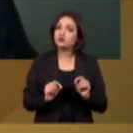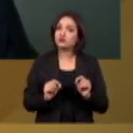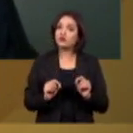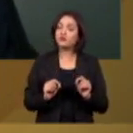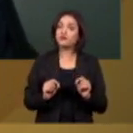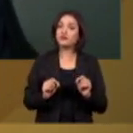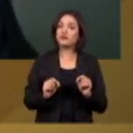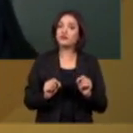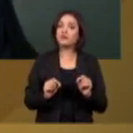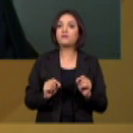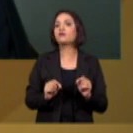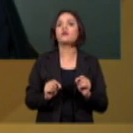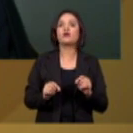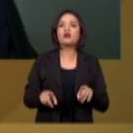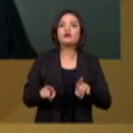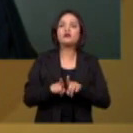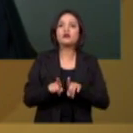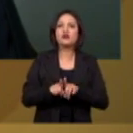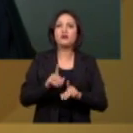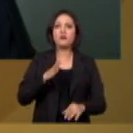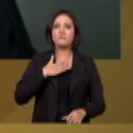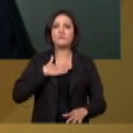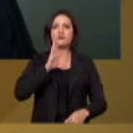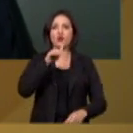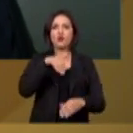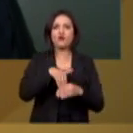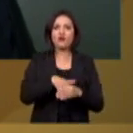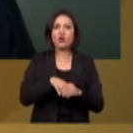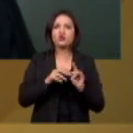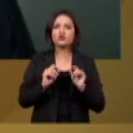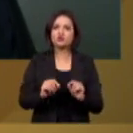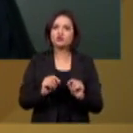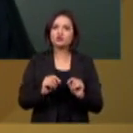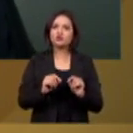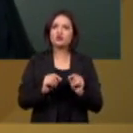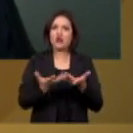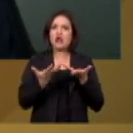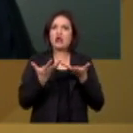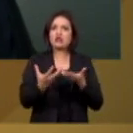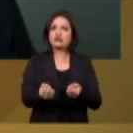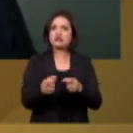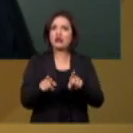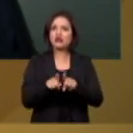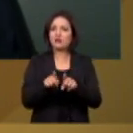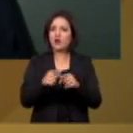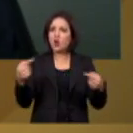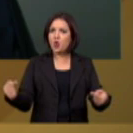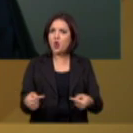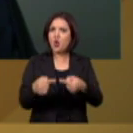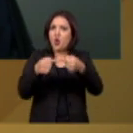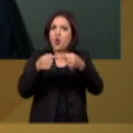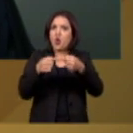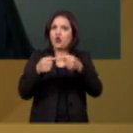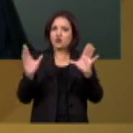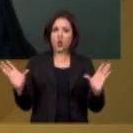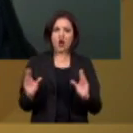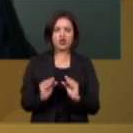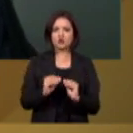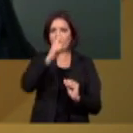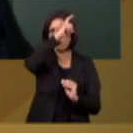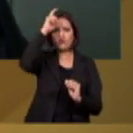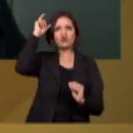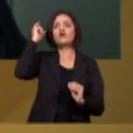estou dizendo que o condutor do voto é conhece assim não ministro lewandowski acaba de fazer